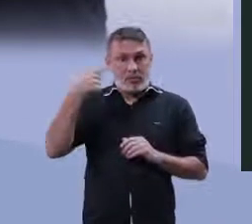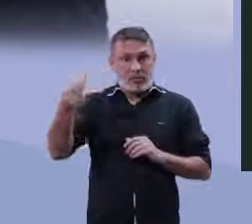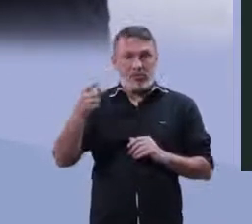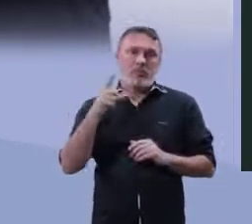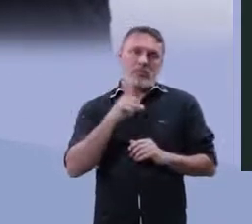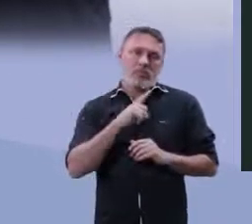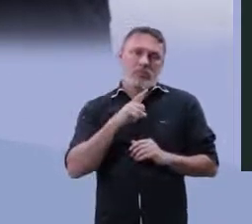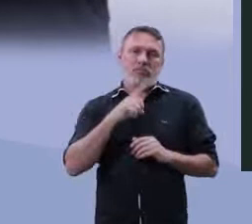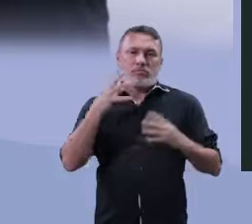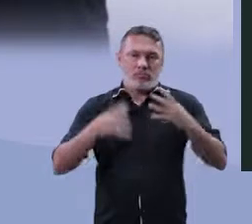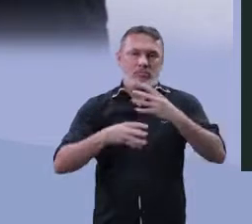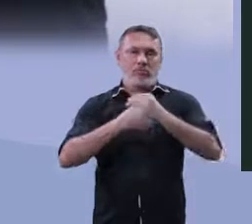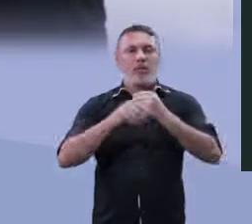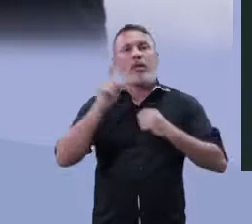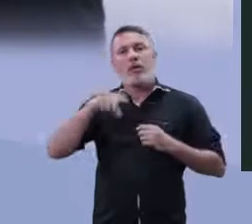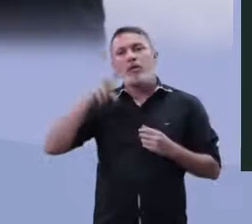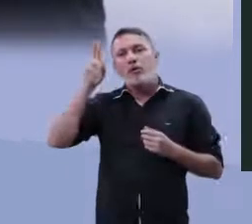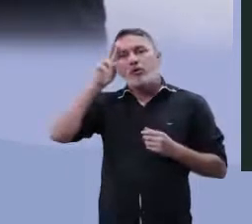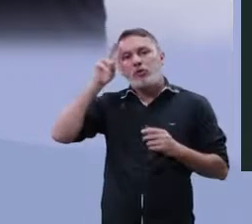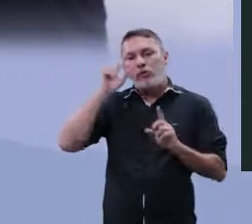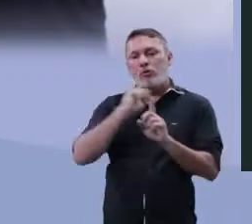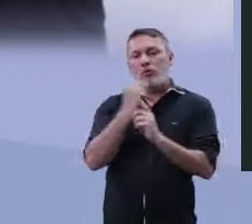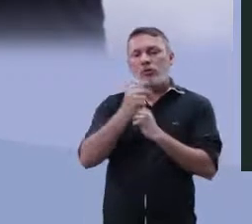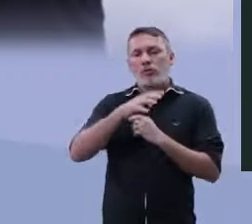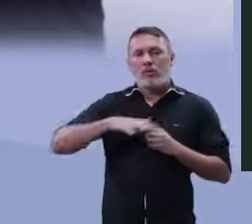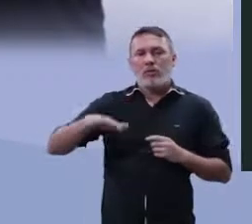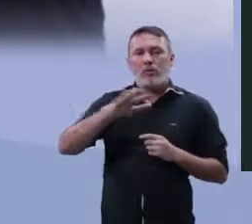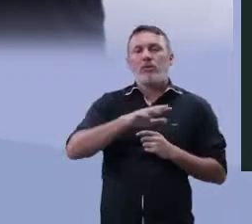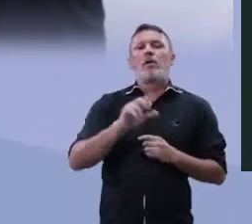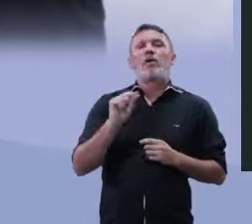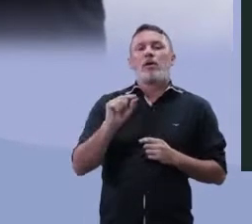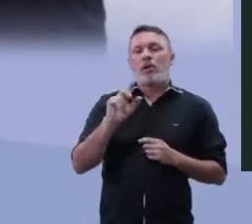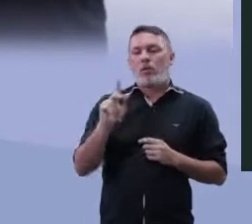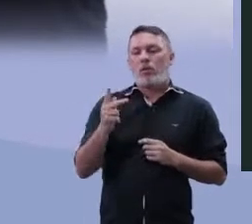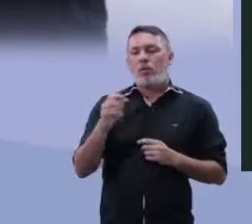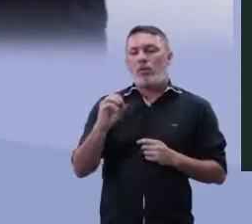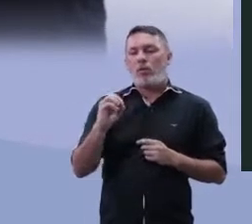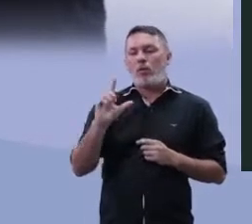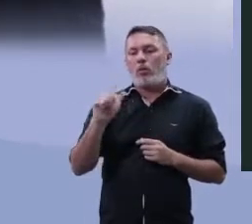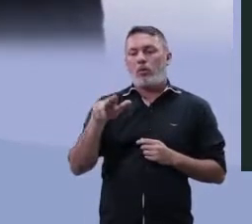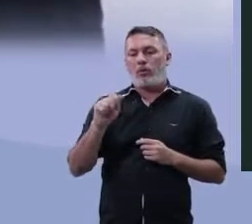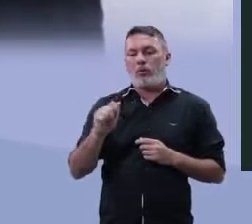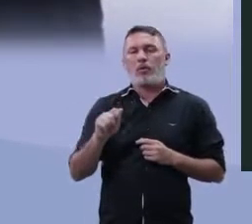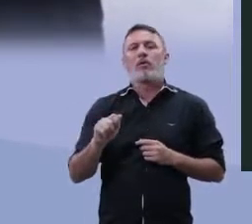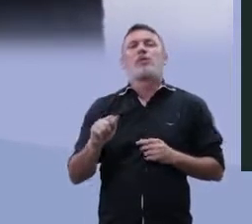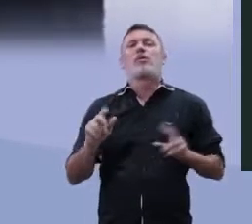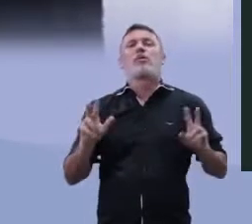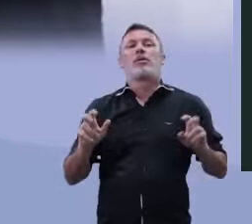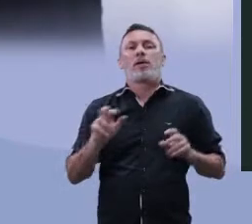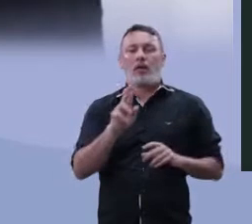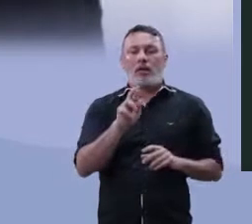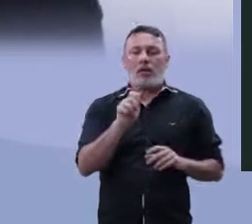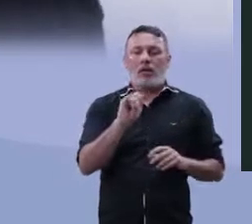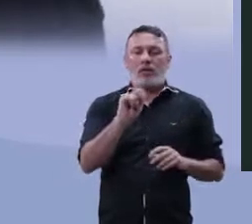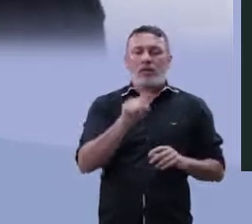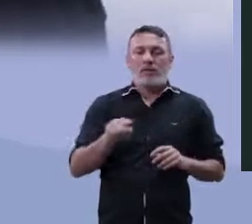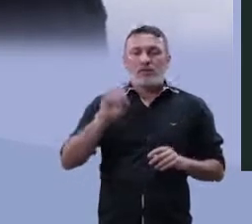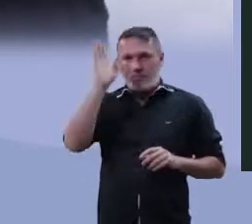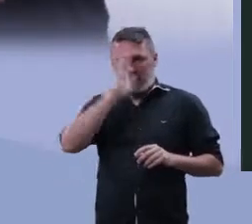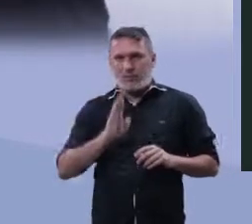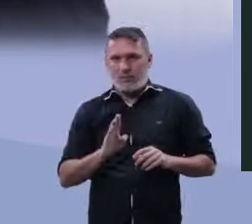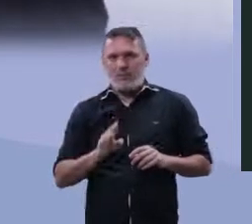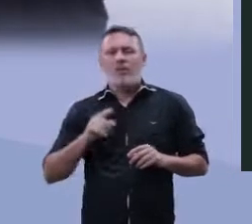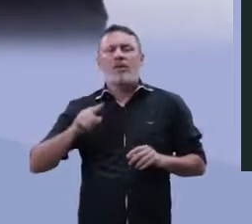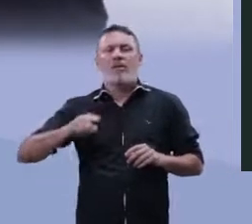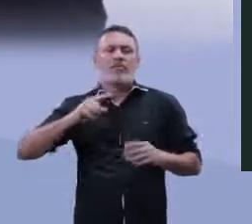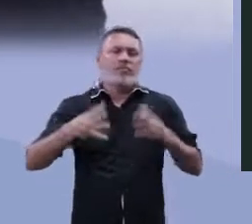texto seguinte, né, do outro, aí é um historiador sociólogo, é o Sérgio Buarque de Holanda, com Raízes do Brasil. Então, se ele está falando de